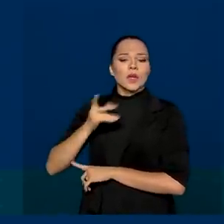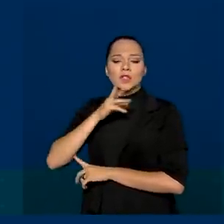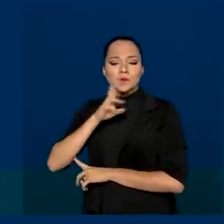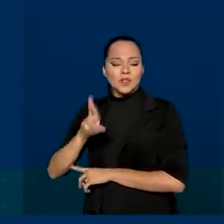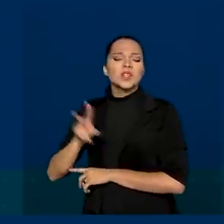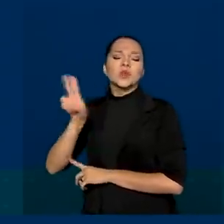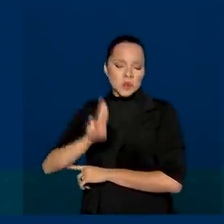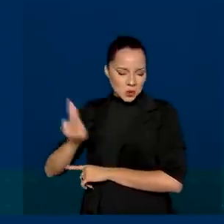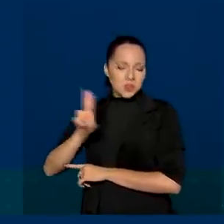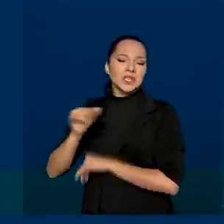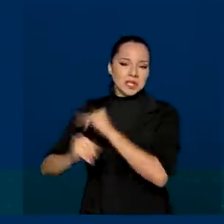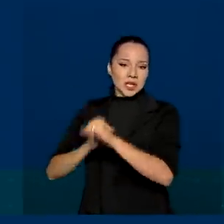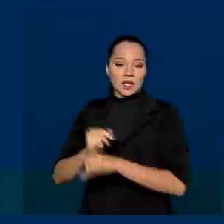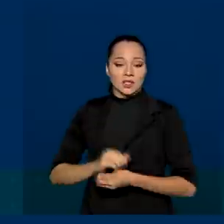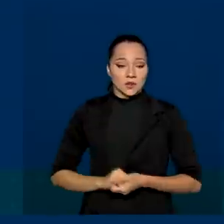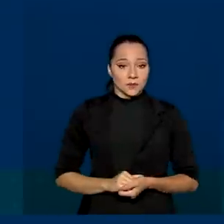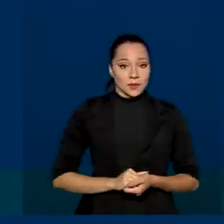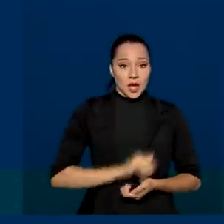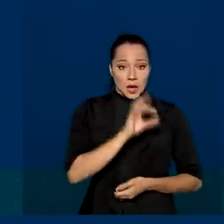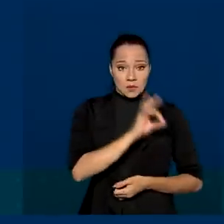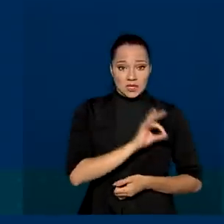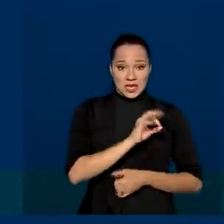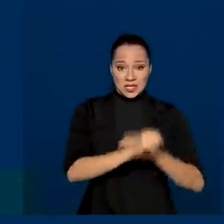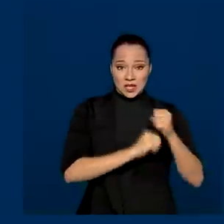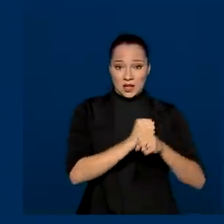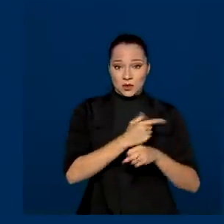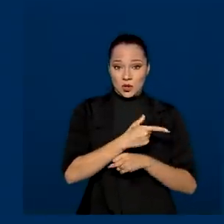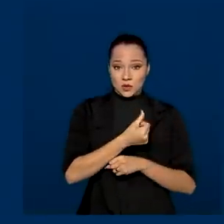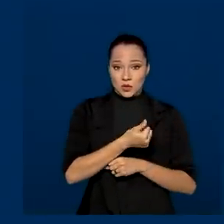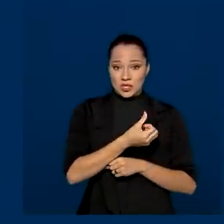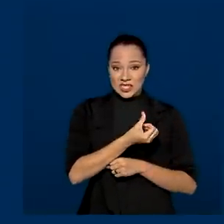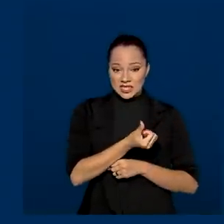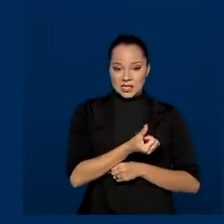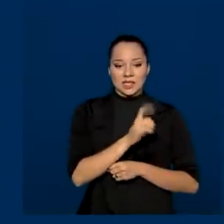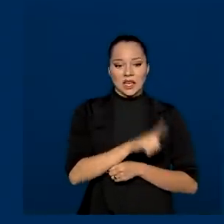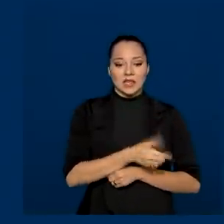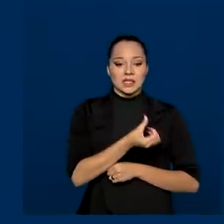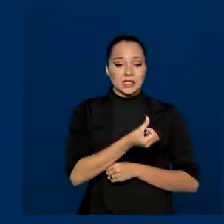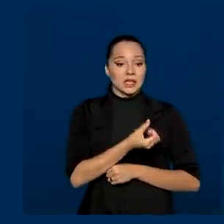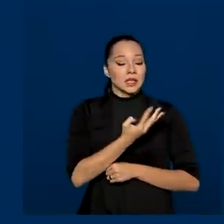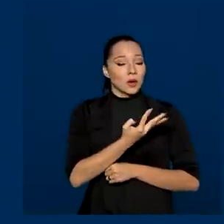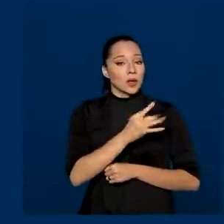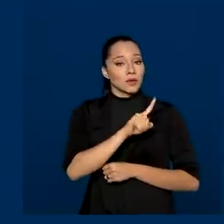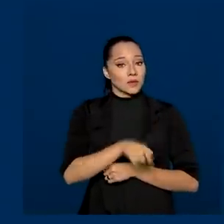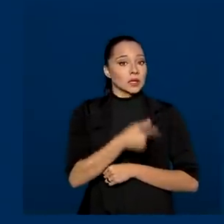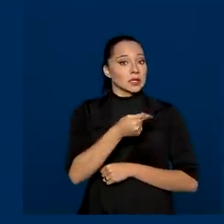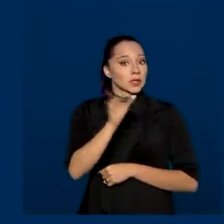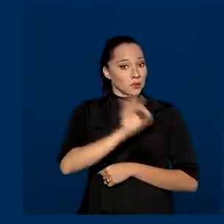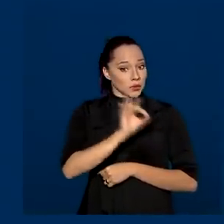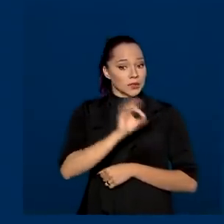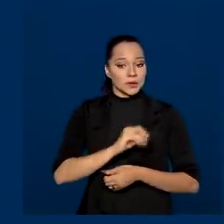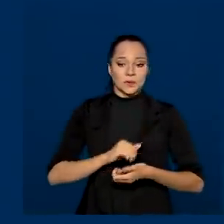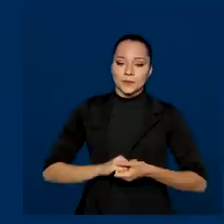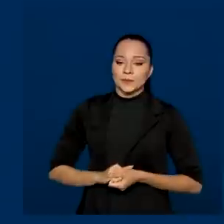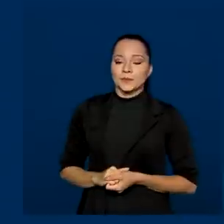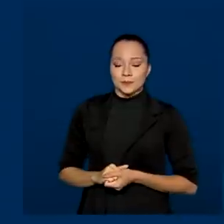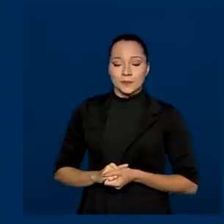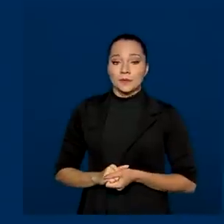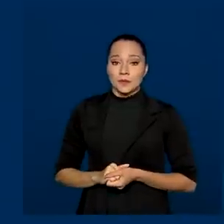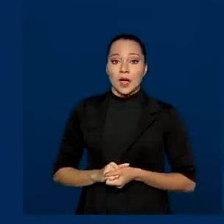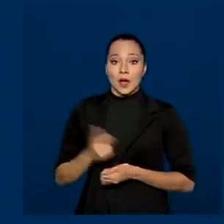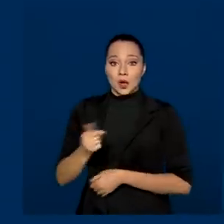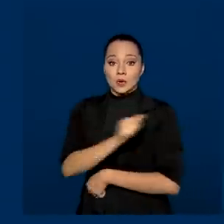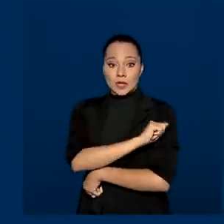que utilizaram percentual quem 2016 era de 64,7 por cento em relação